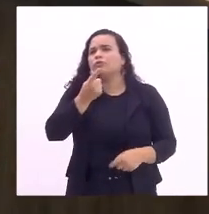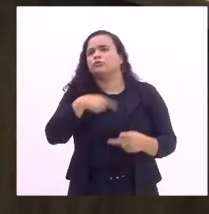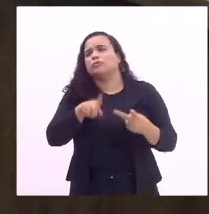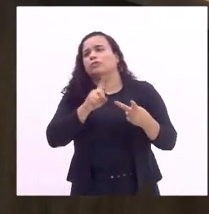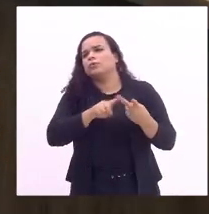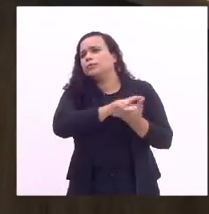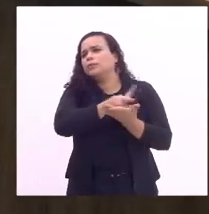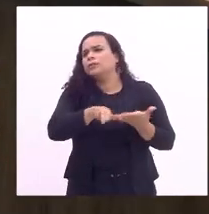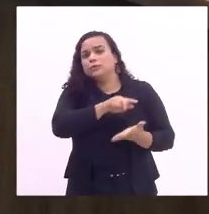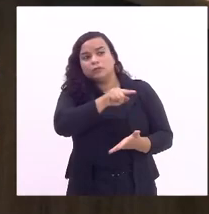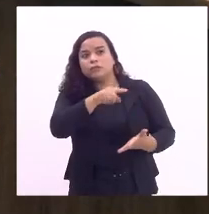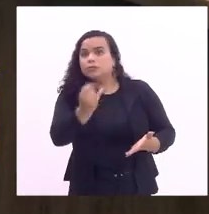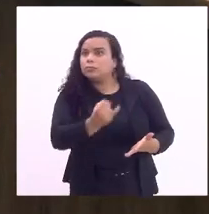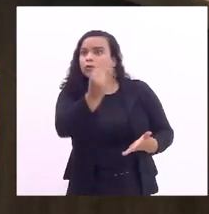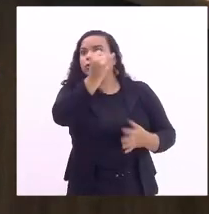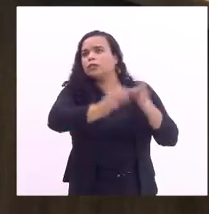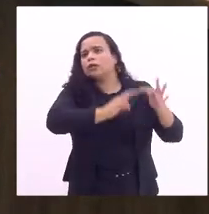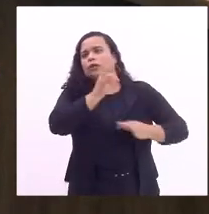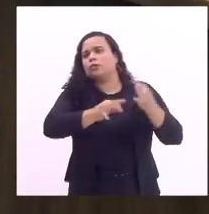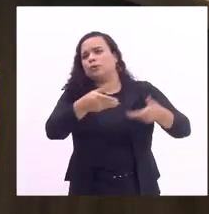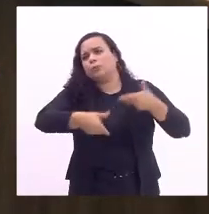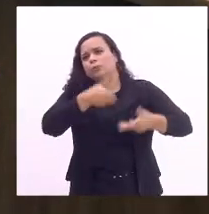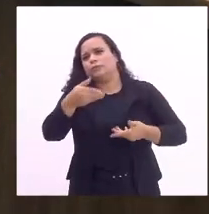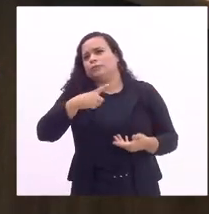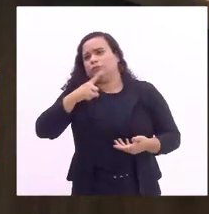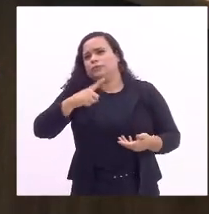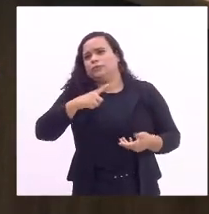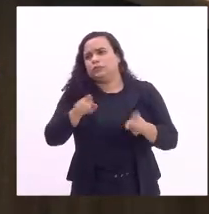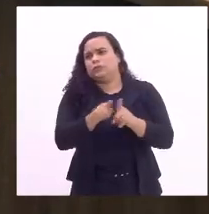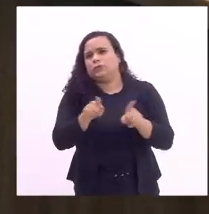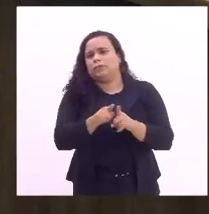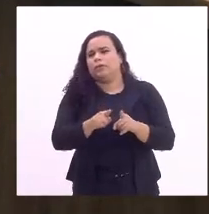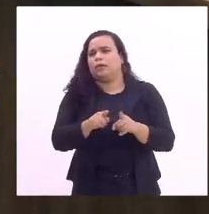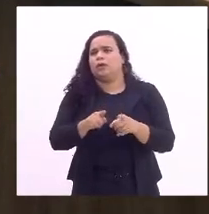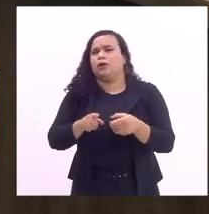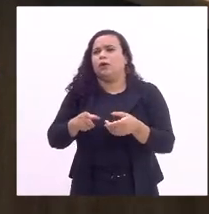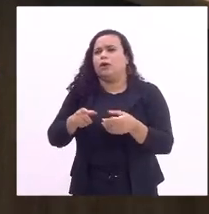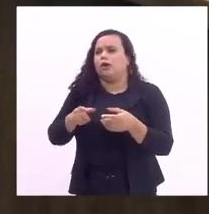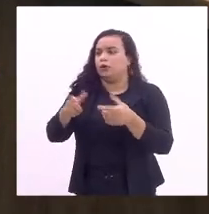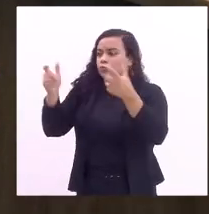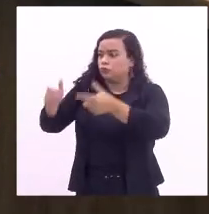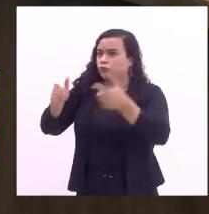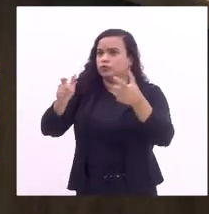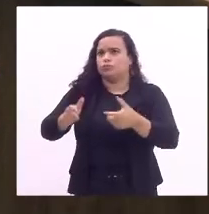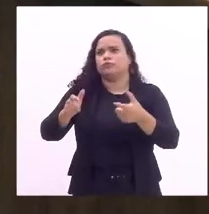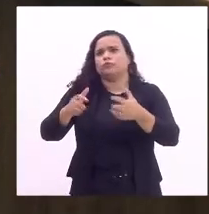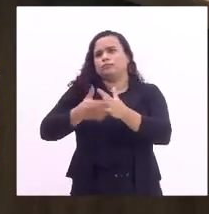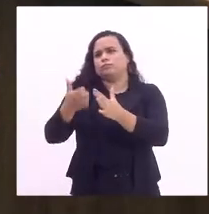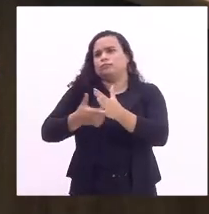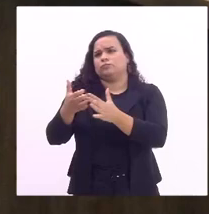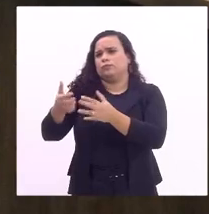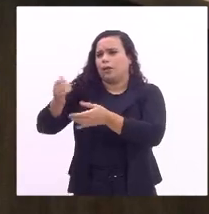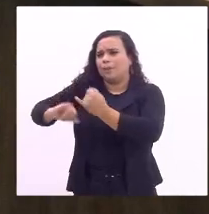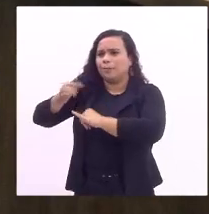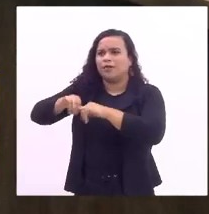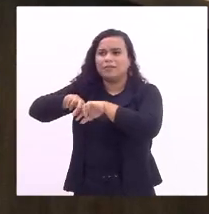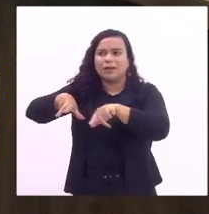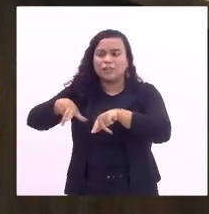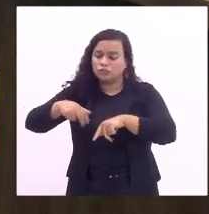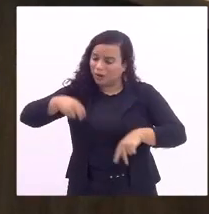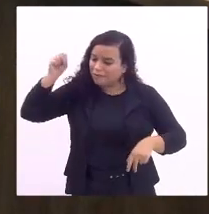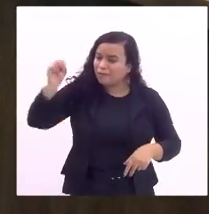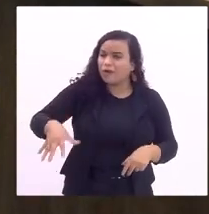são importantes para o seu tratamento. E vários laboratórios jogam fora, jogam no